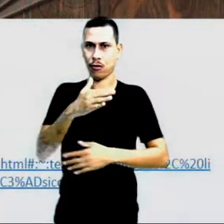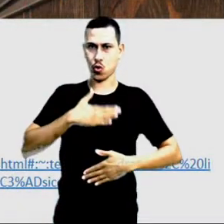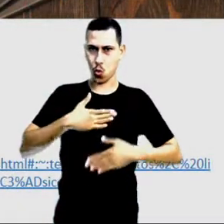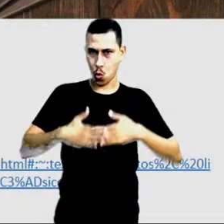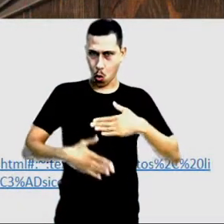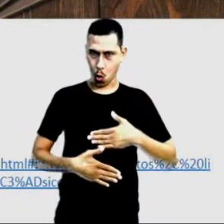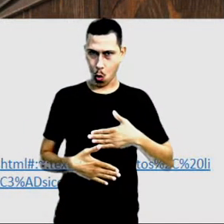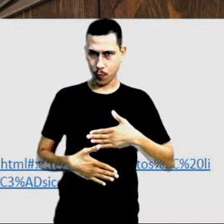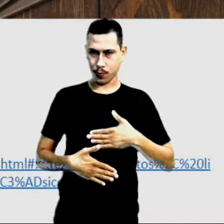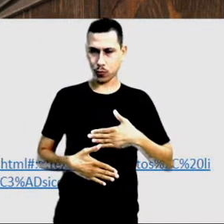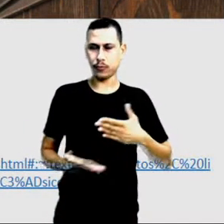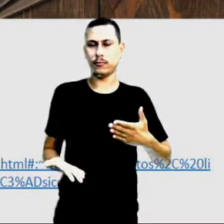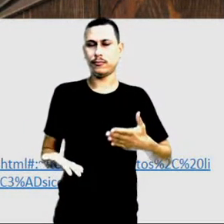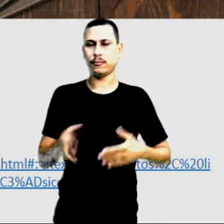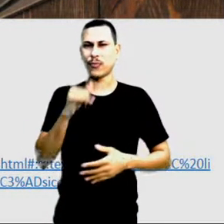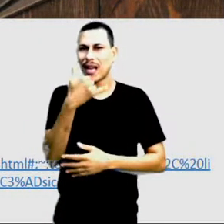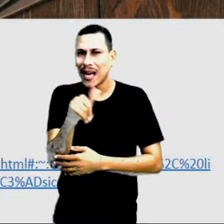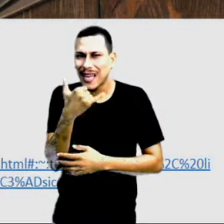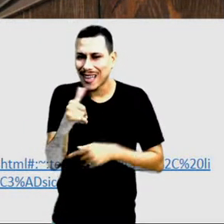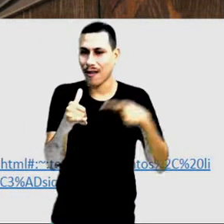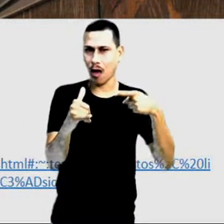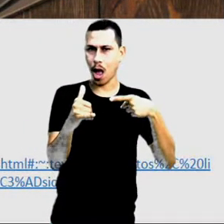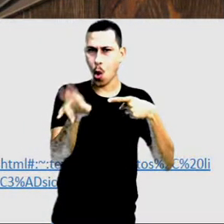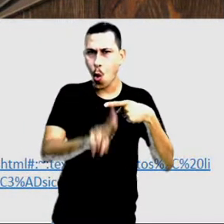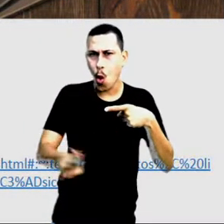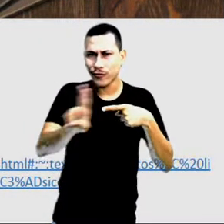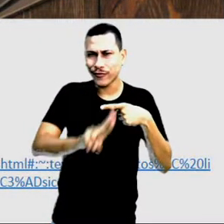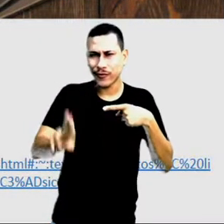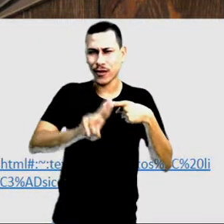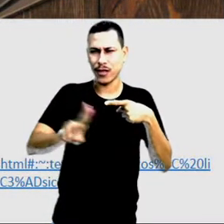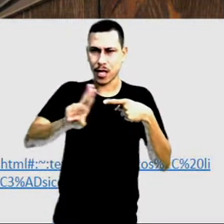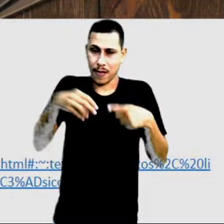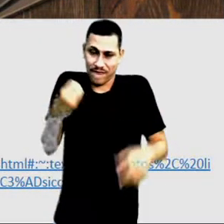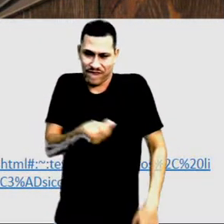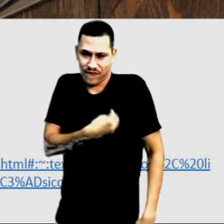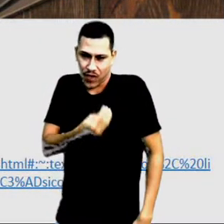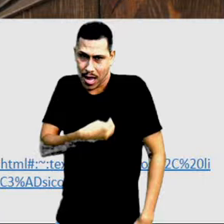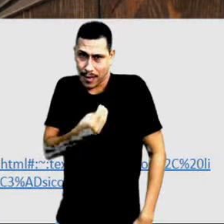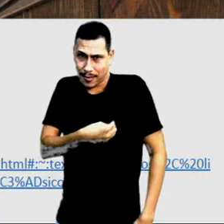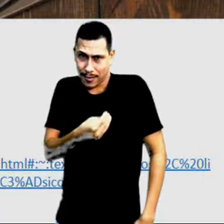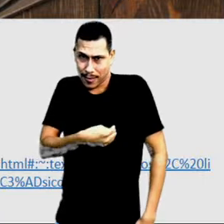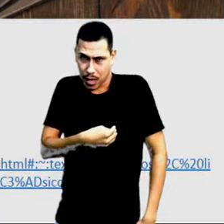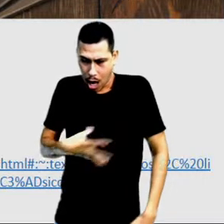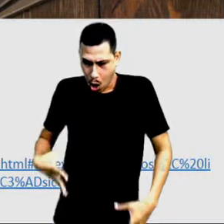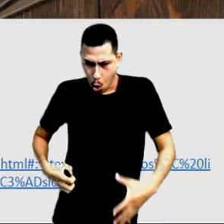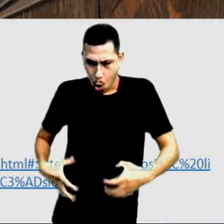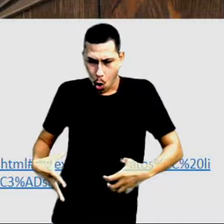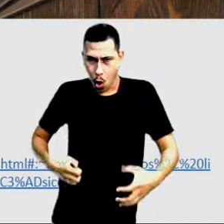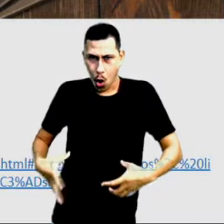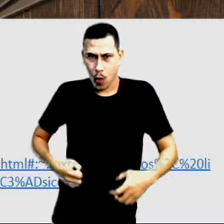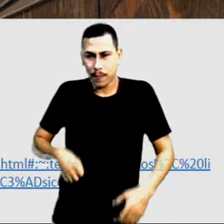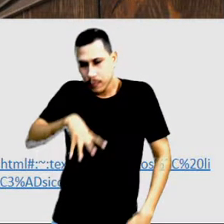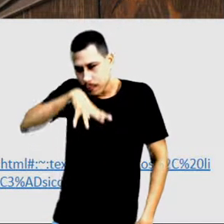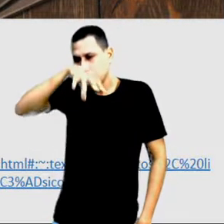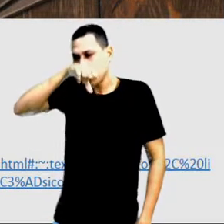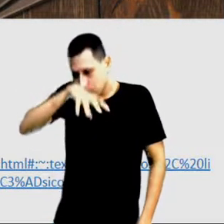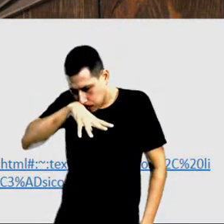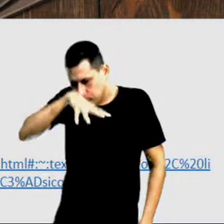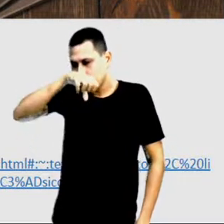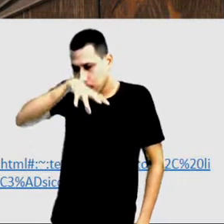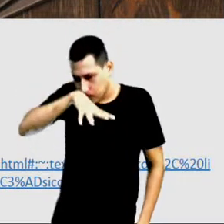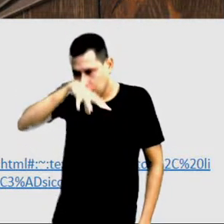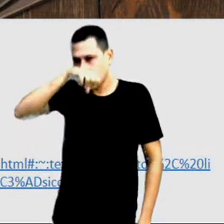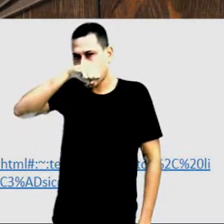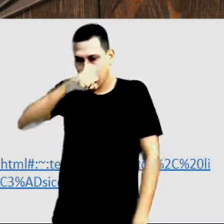A energia, ela é utilizada para as funções vitais do organismo: respiração, circulação,